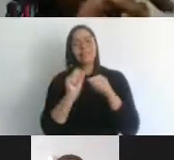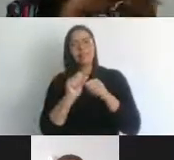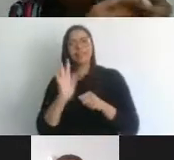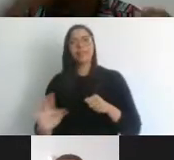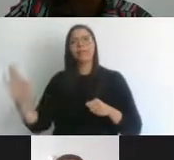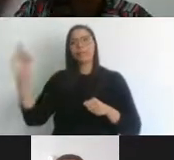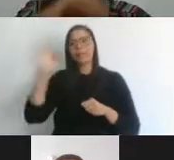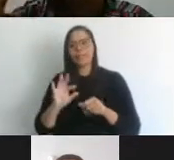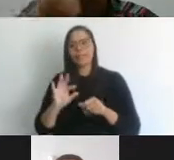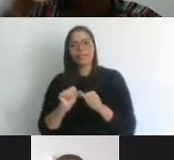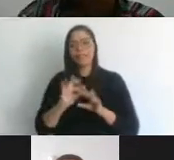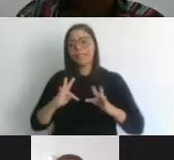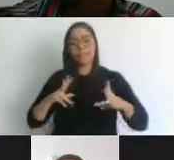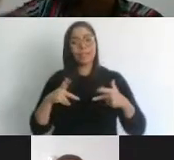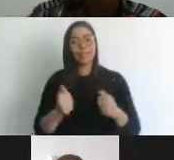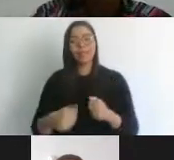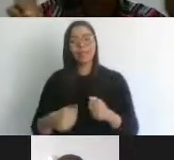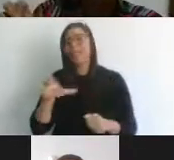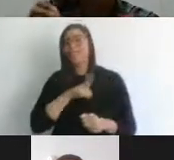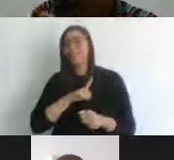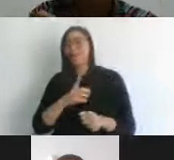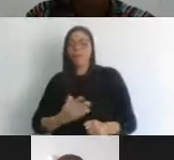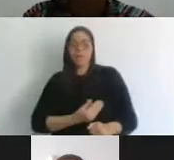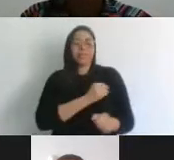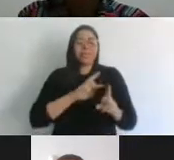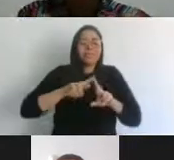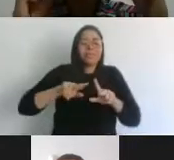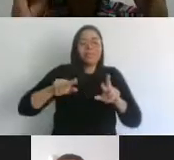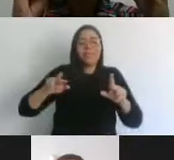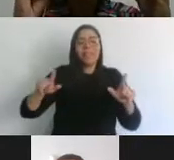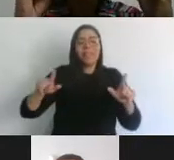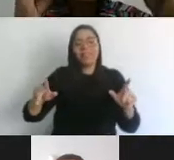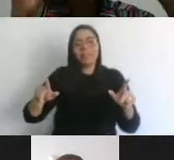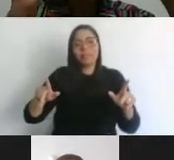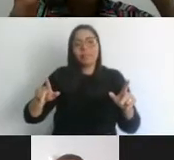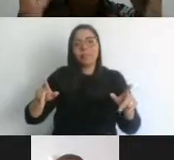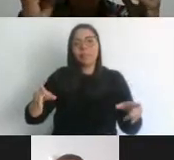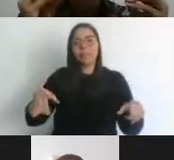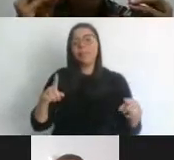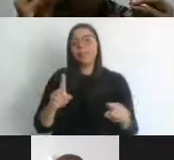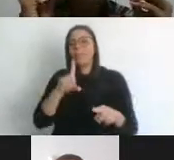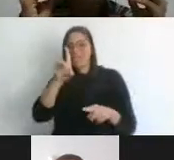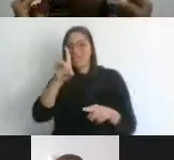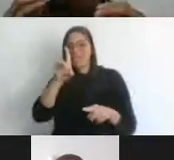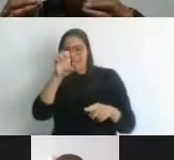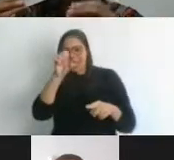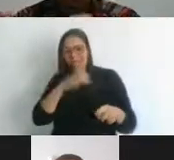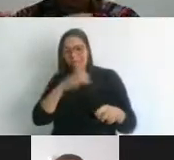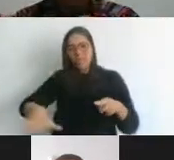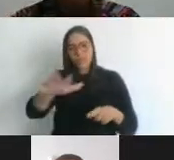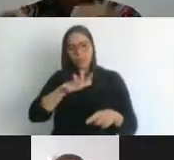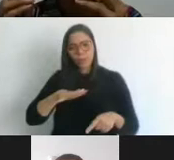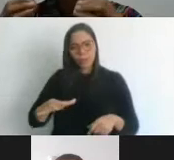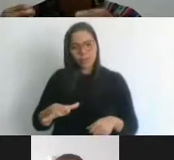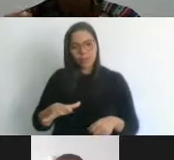ela tem que fazer aqui porque ela não tem não tem uma outra vida que eu estou curando permite acessar tá então o descolonizar nesse